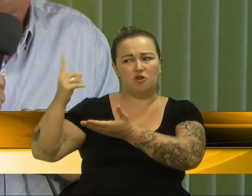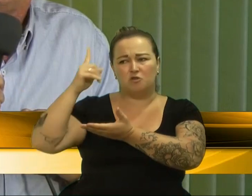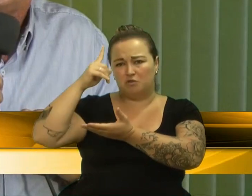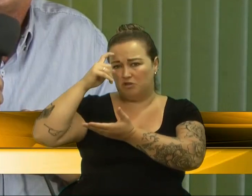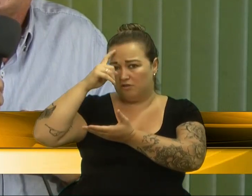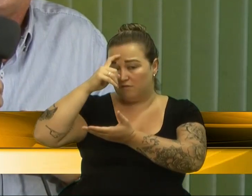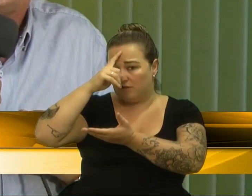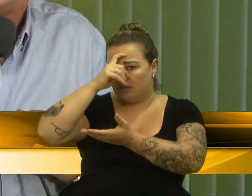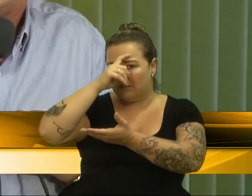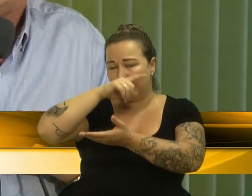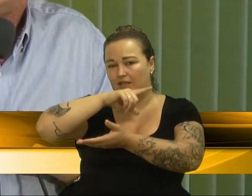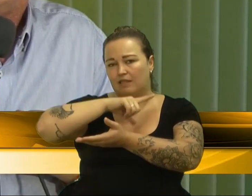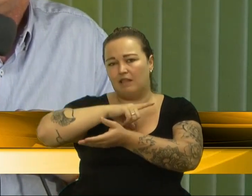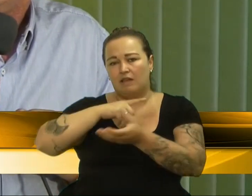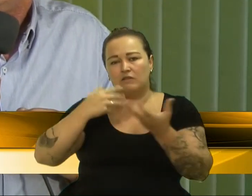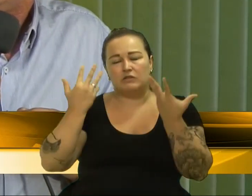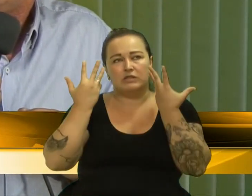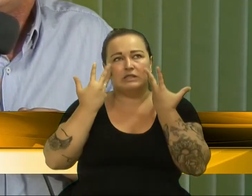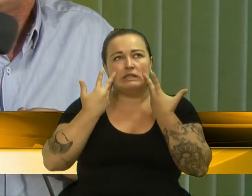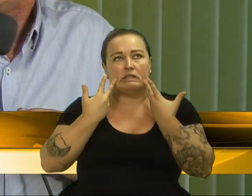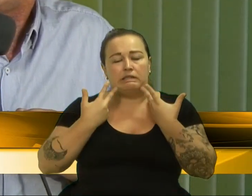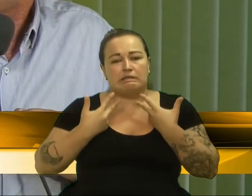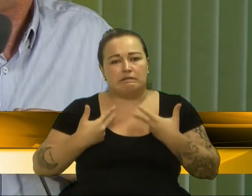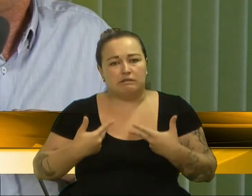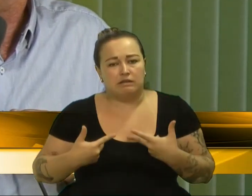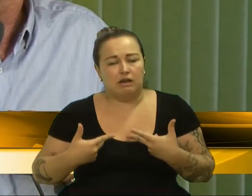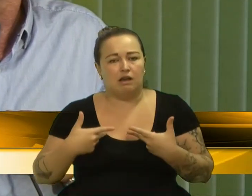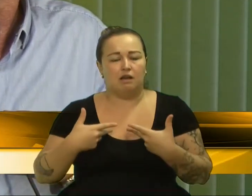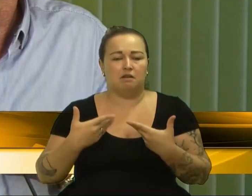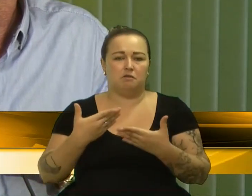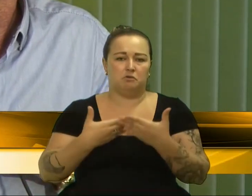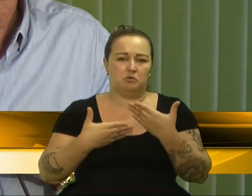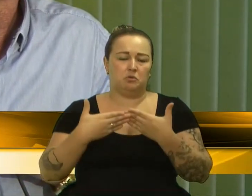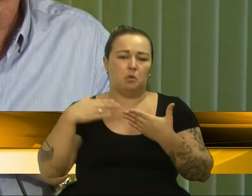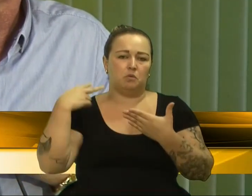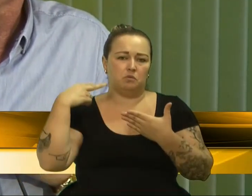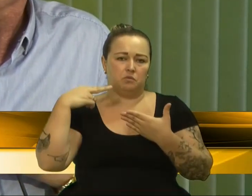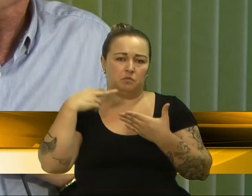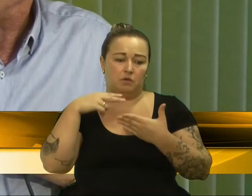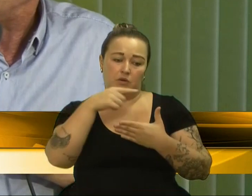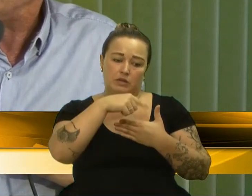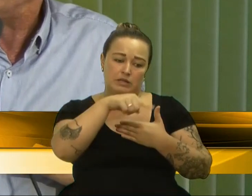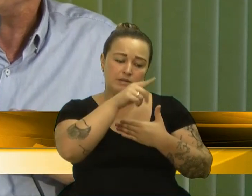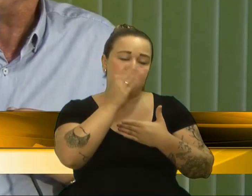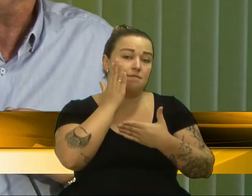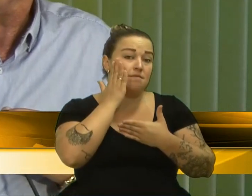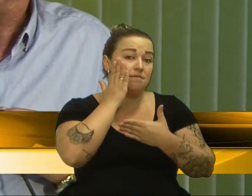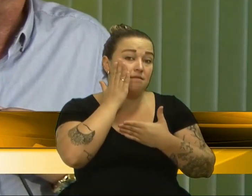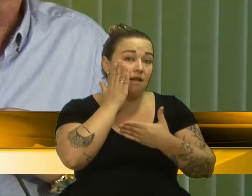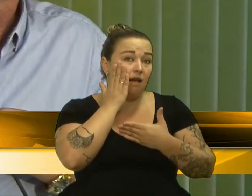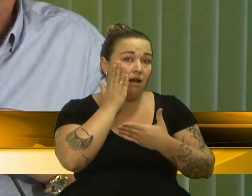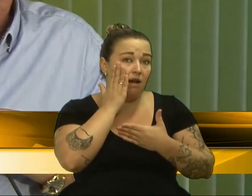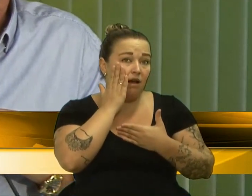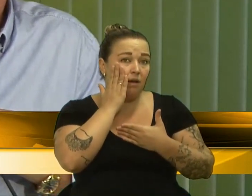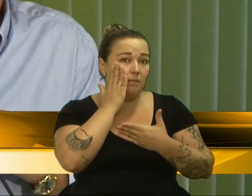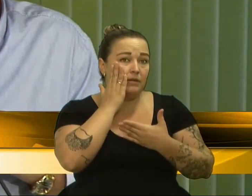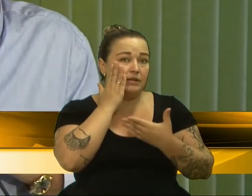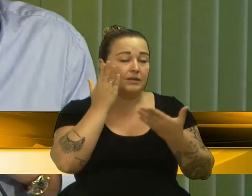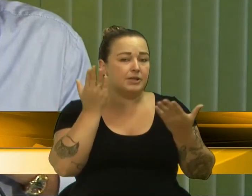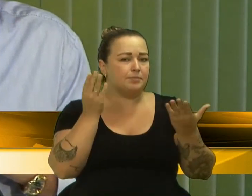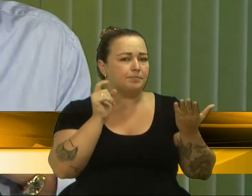que houve o desgaste, né? Então a gente sabe muito bem que a gente fala